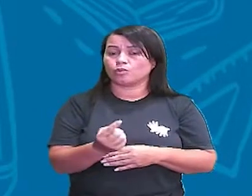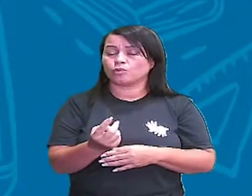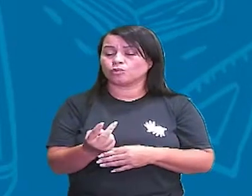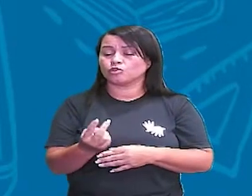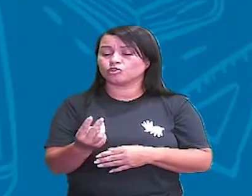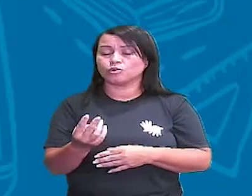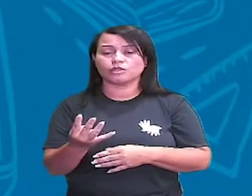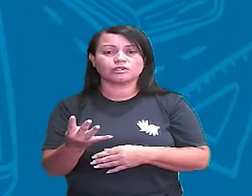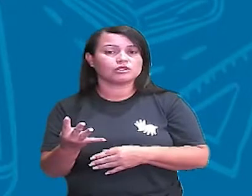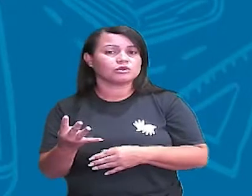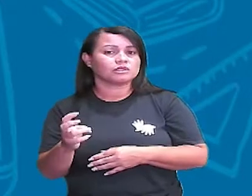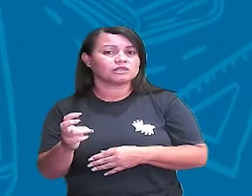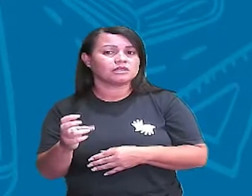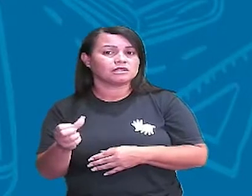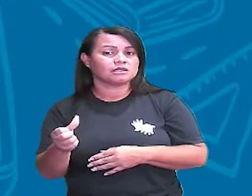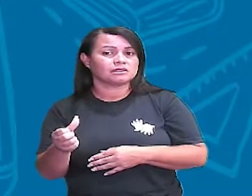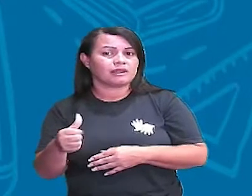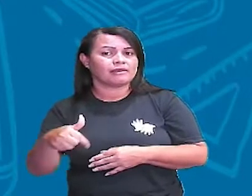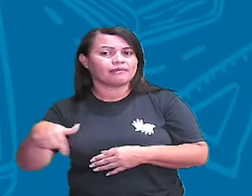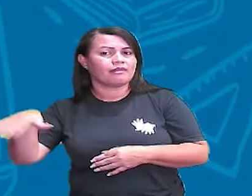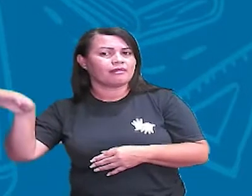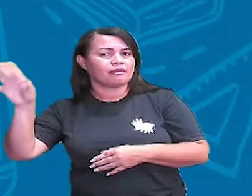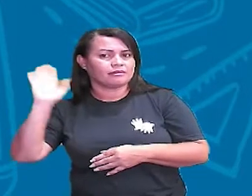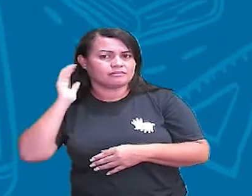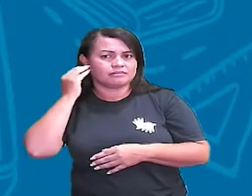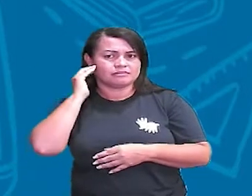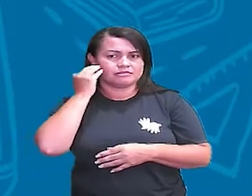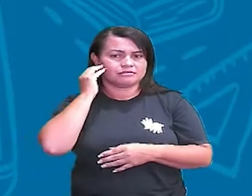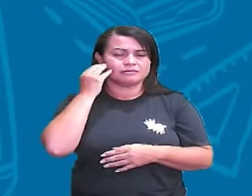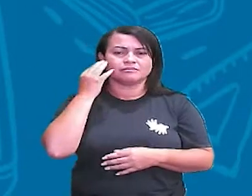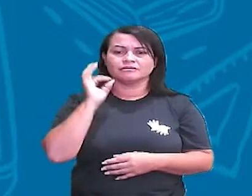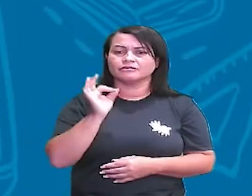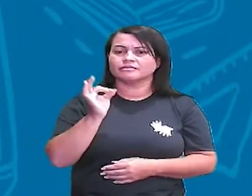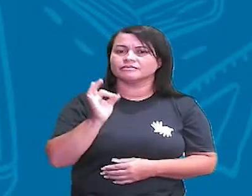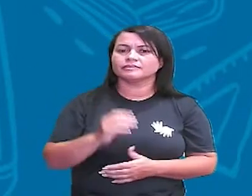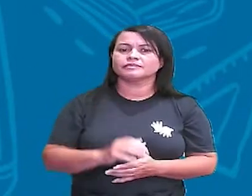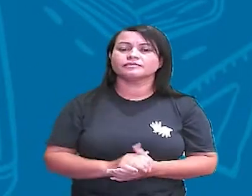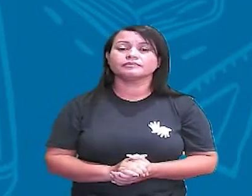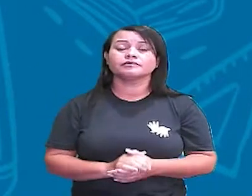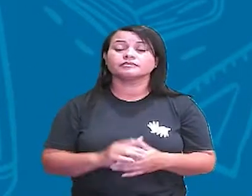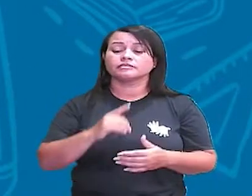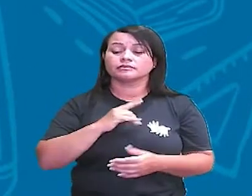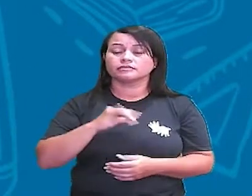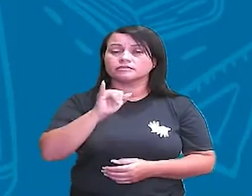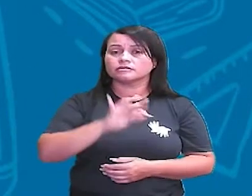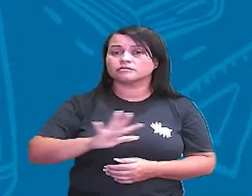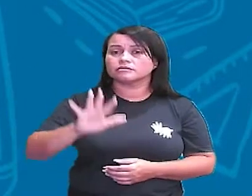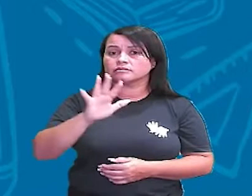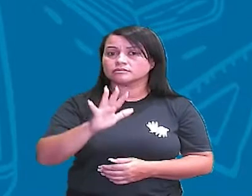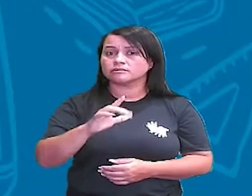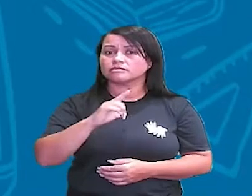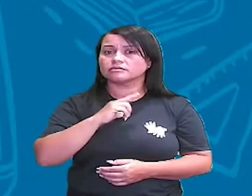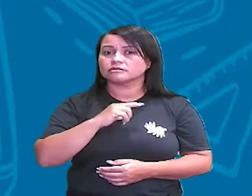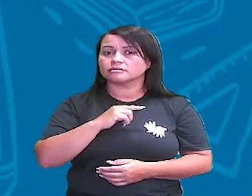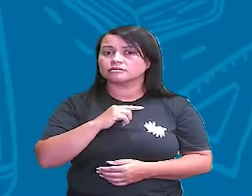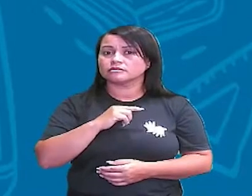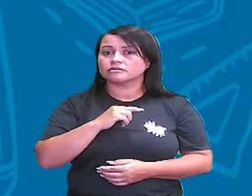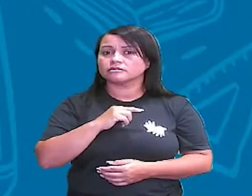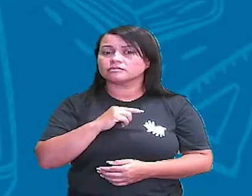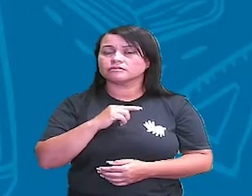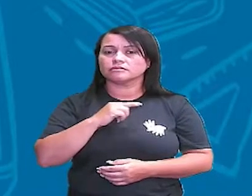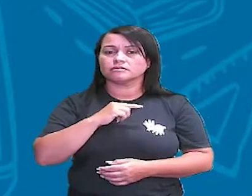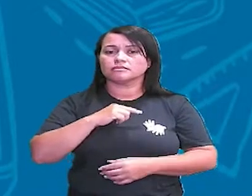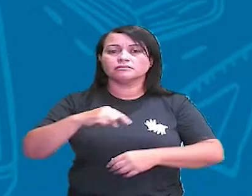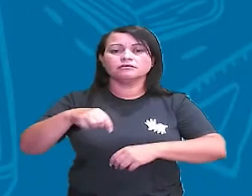2, 3, 4, 5, 6 e assim por diante, tá bom? Na imagem você está vendo dois